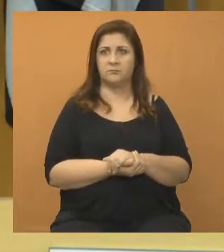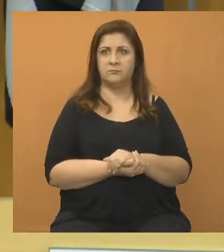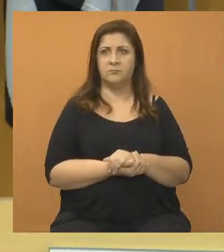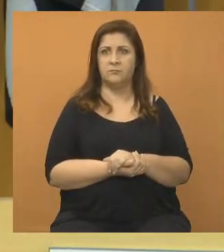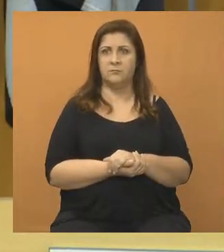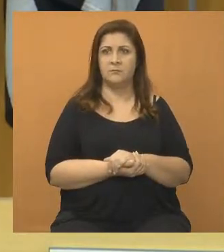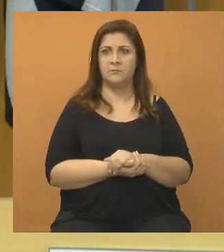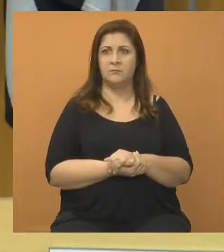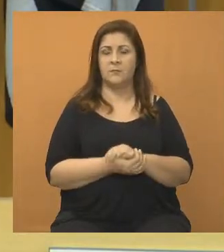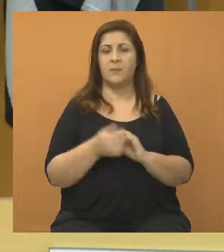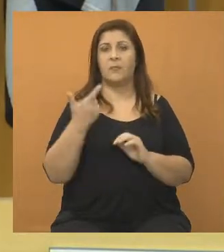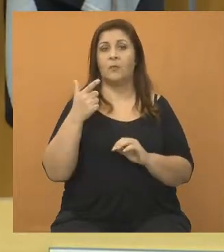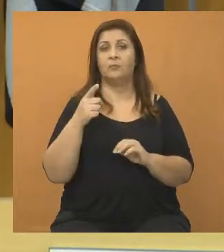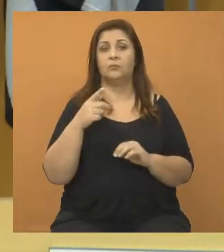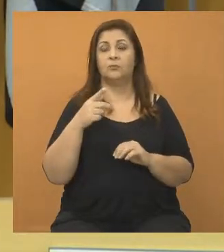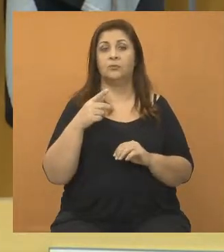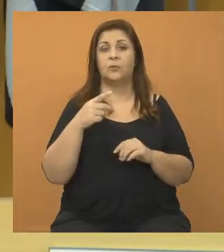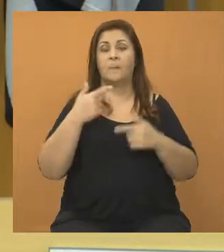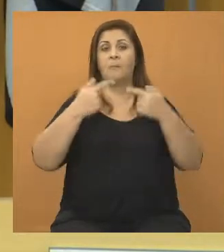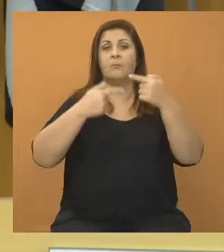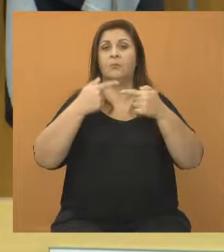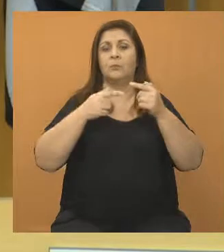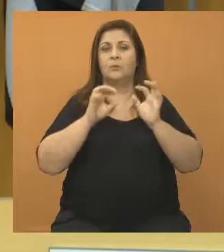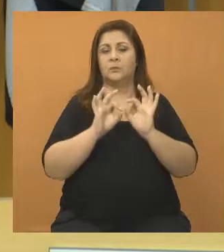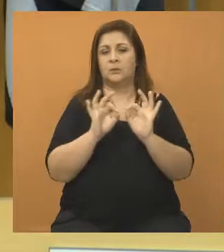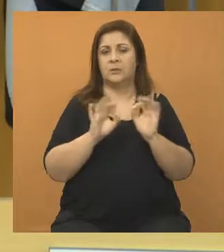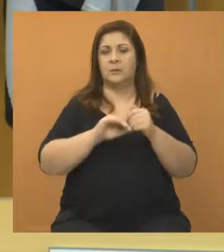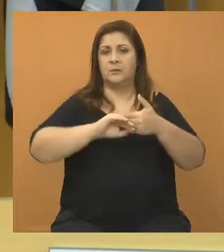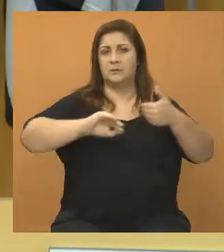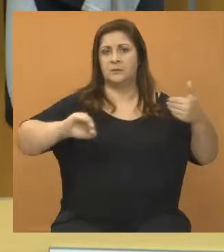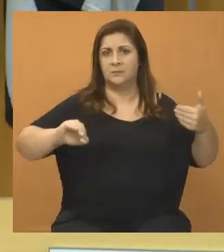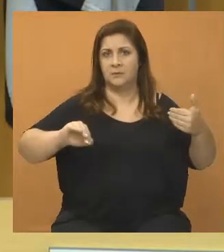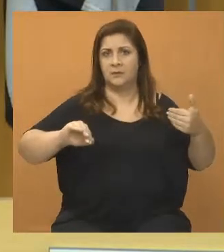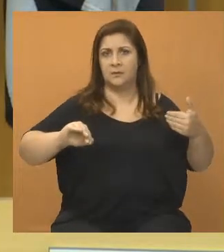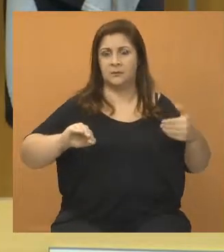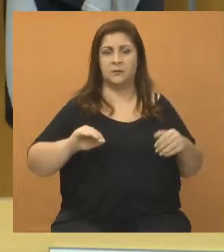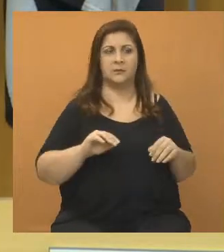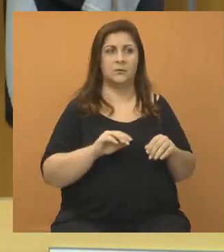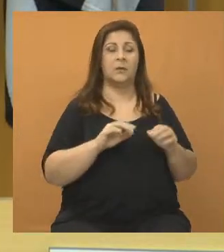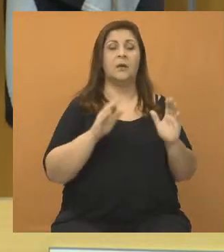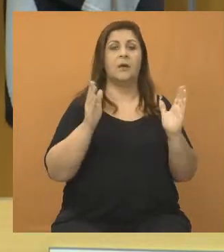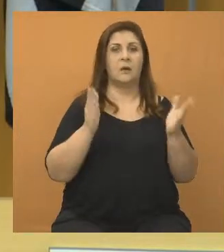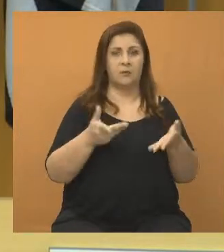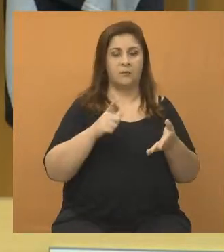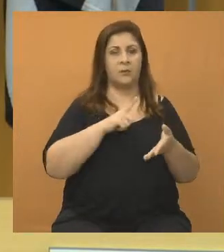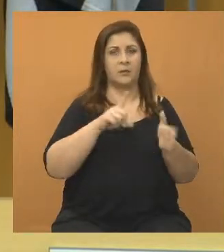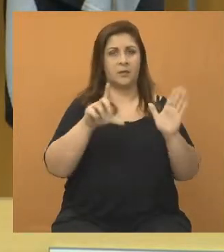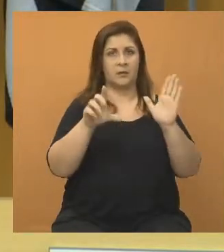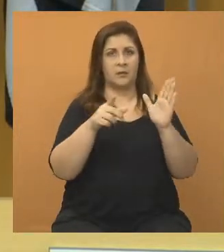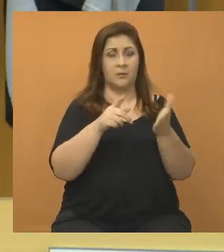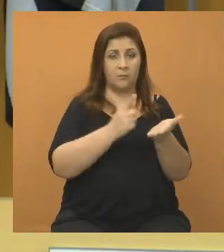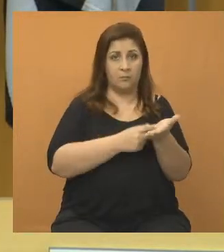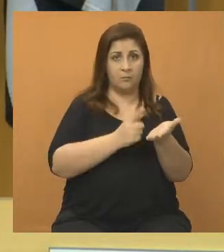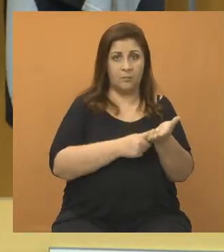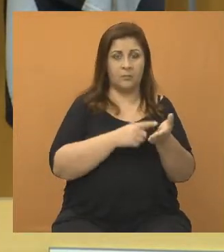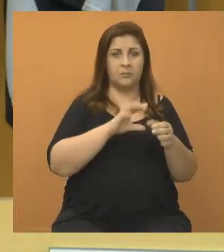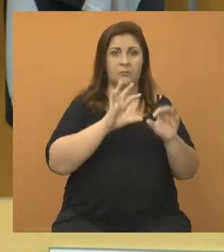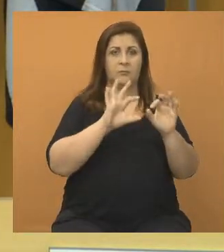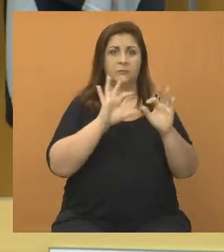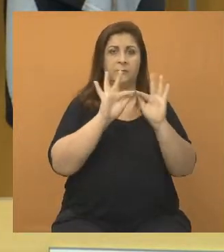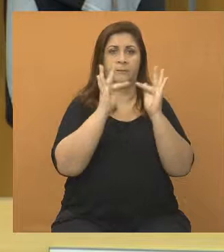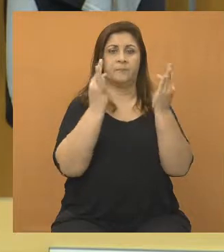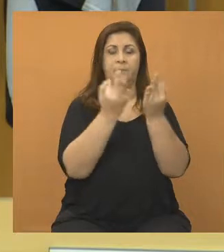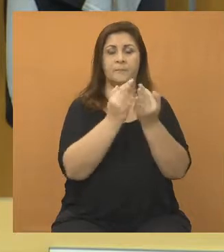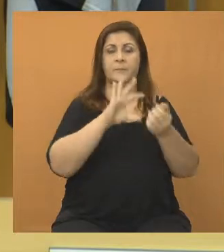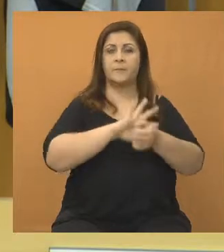você não tinha uma política pública mais bem desenhada, né? O Família Segura ele desenha melhor a política pública, ele garante mais recursos,